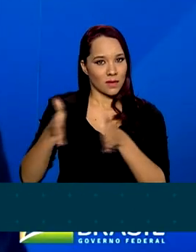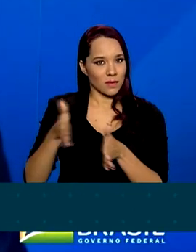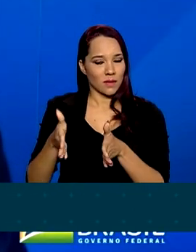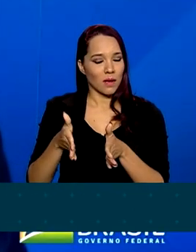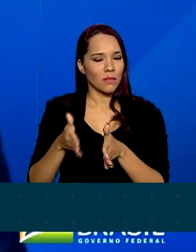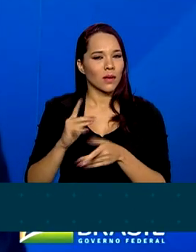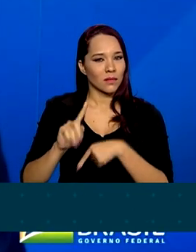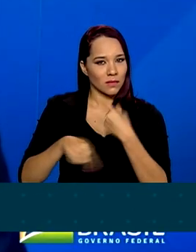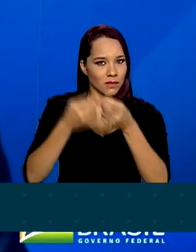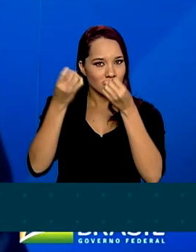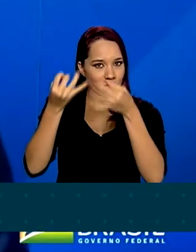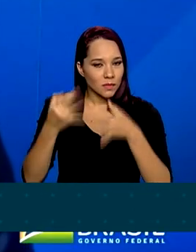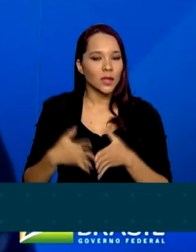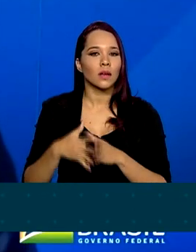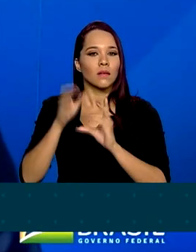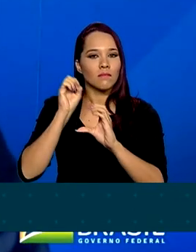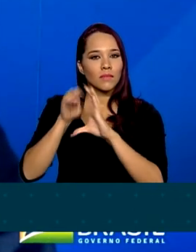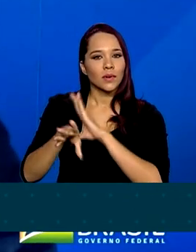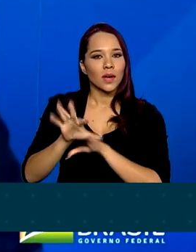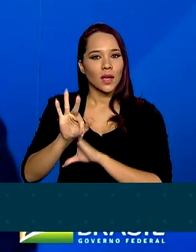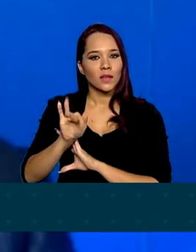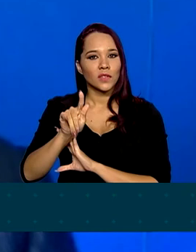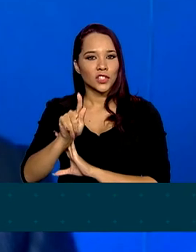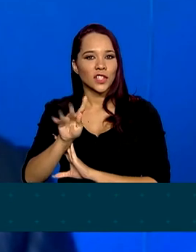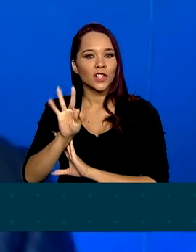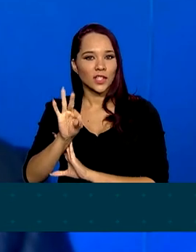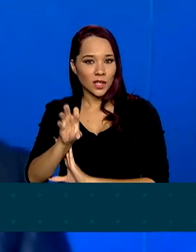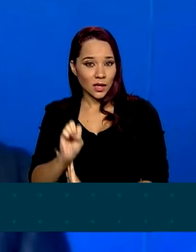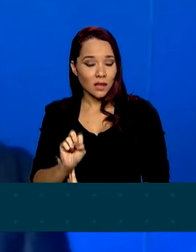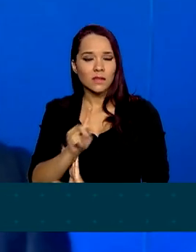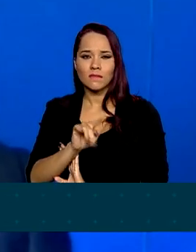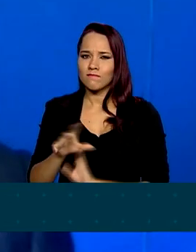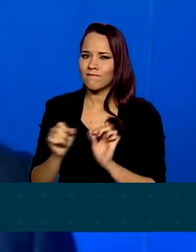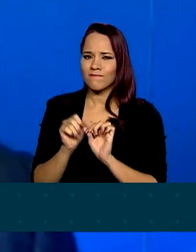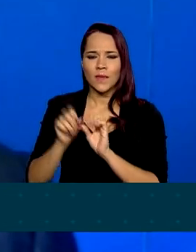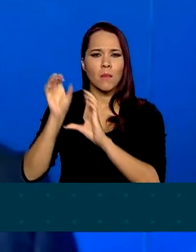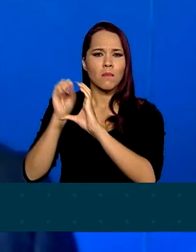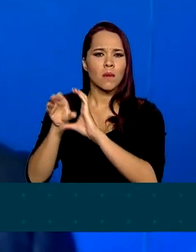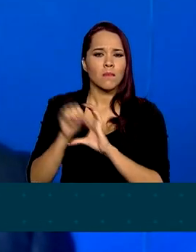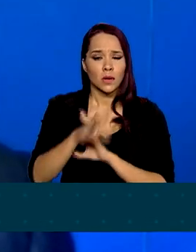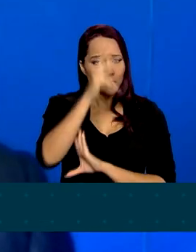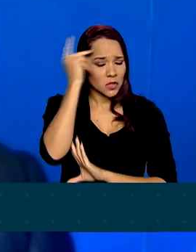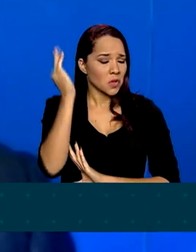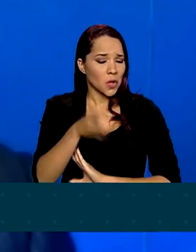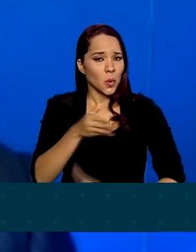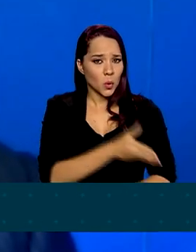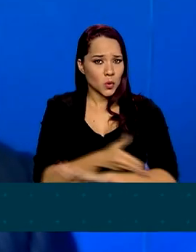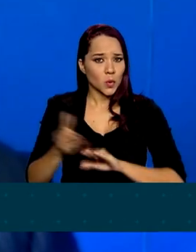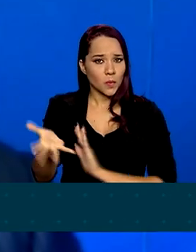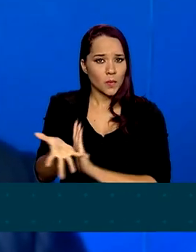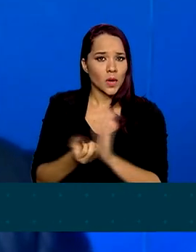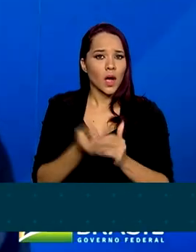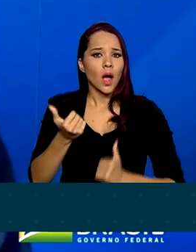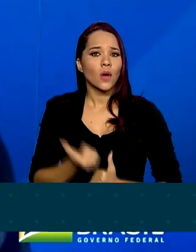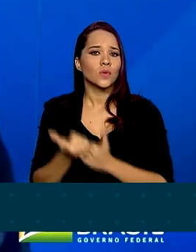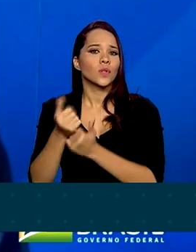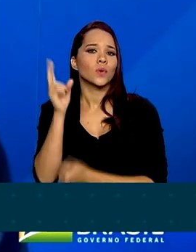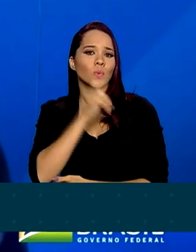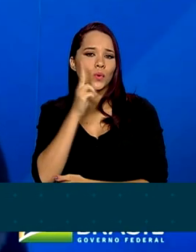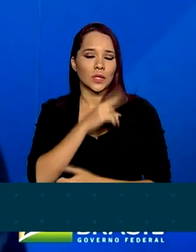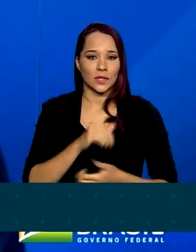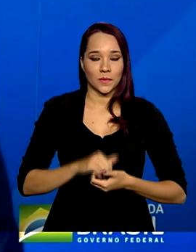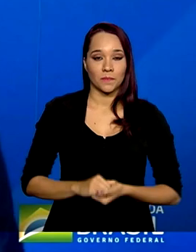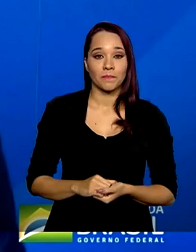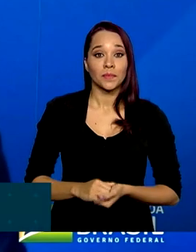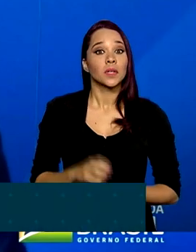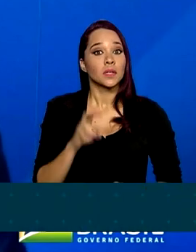e explica que o depósito do FGTS será feito na mesma conta de quem já recebe o auxílio emergencial. Se por um